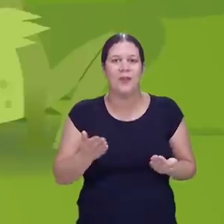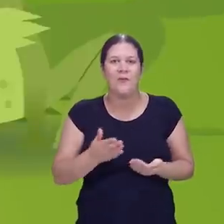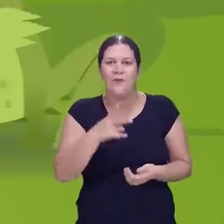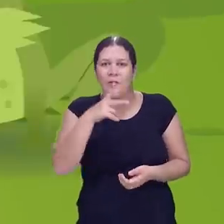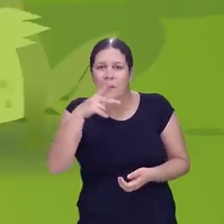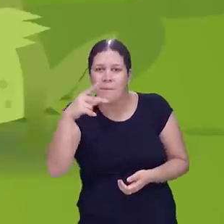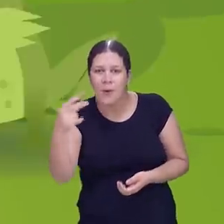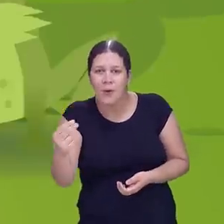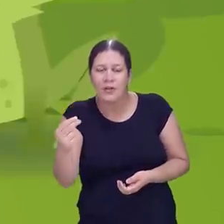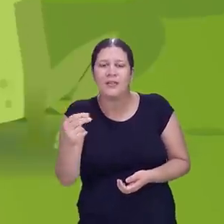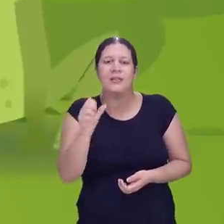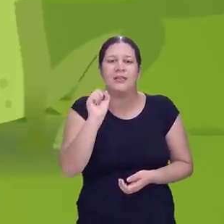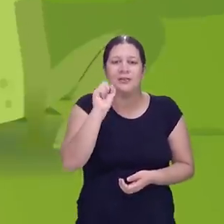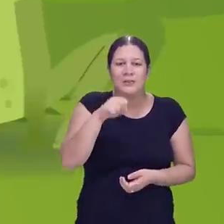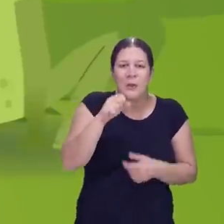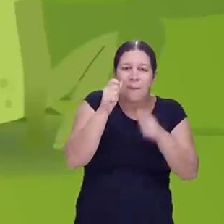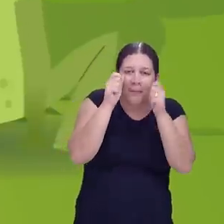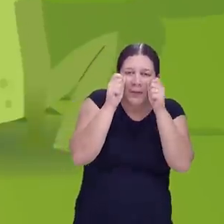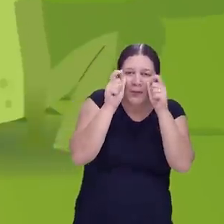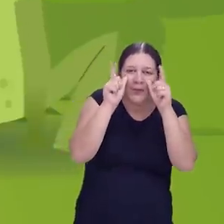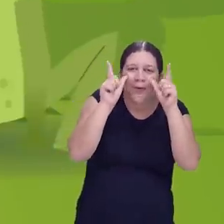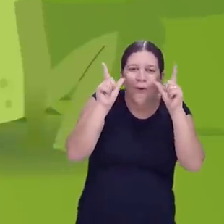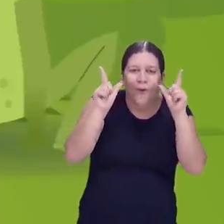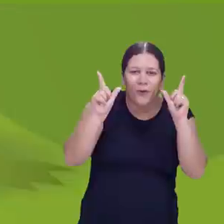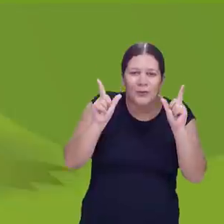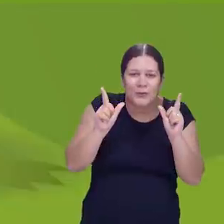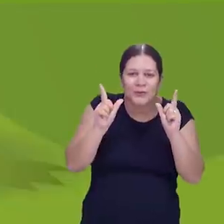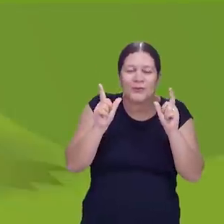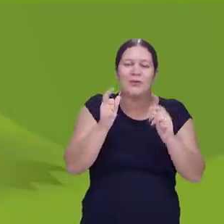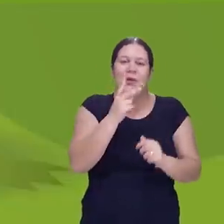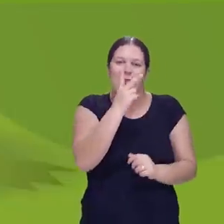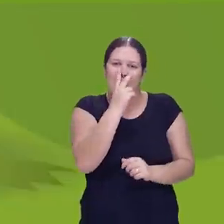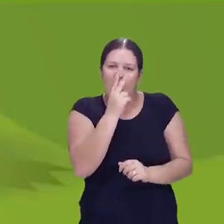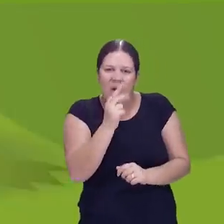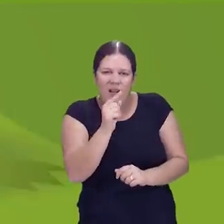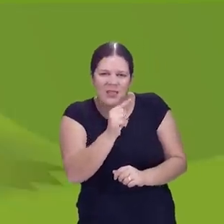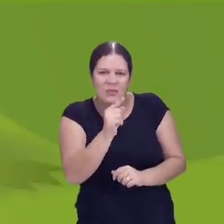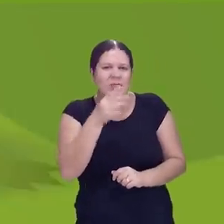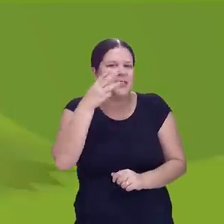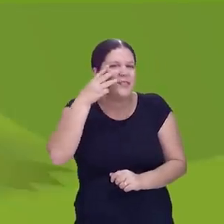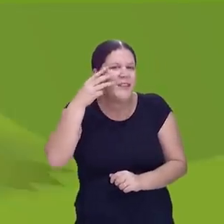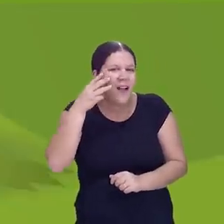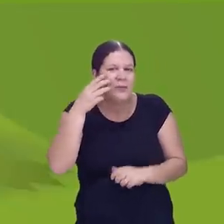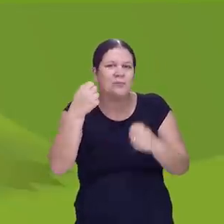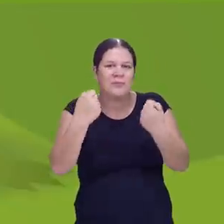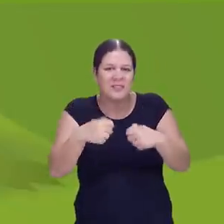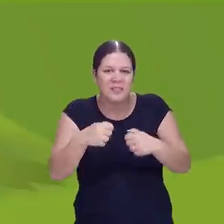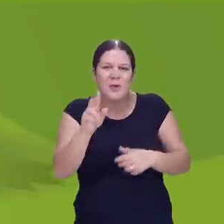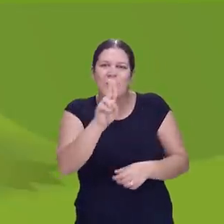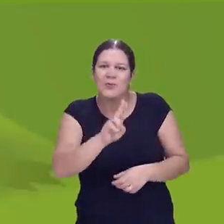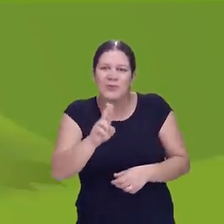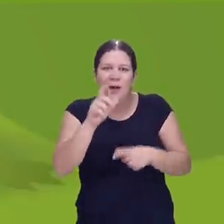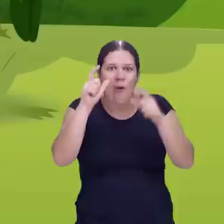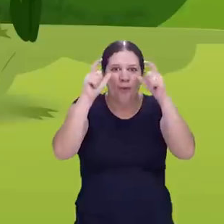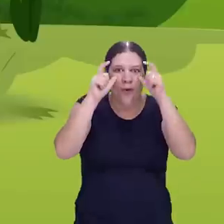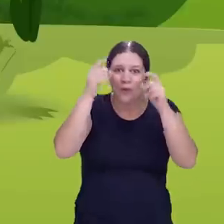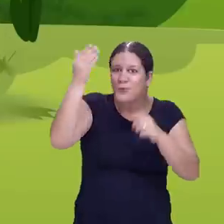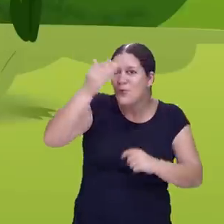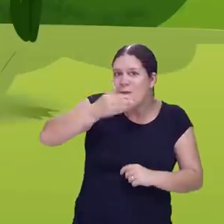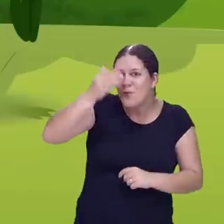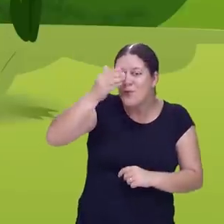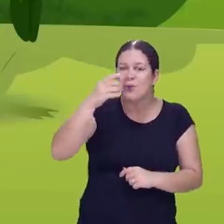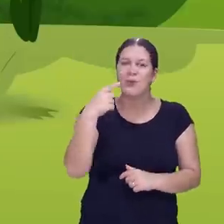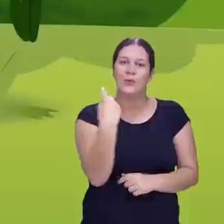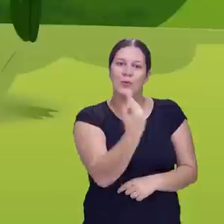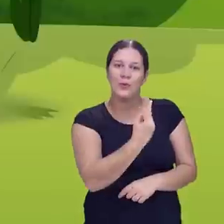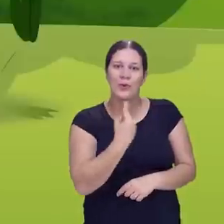ele foi embora? Foi sim. Pode abrir os olhos. Eu acho que esse gato tá precisando usar óculos. Ele nem viu a gente. Ele não